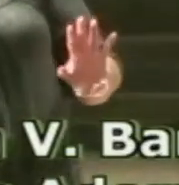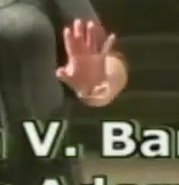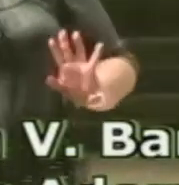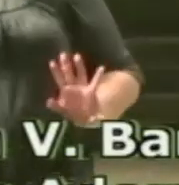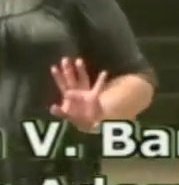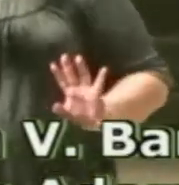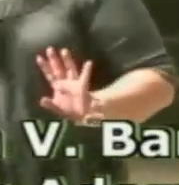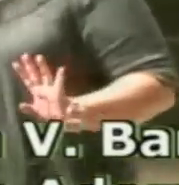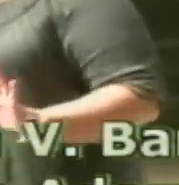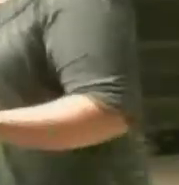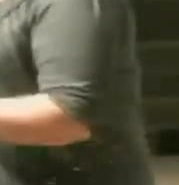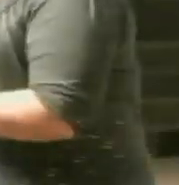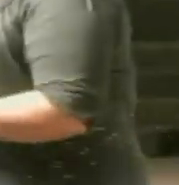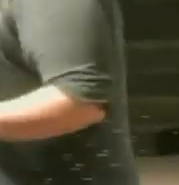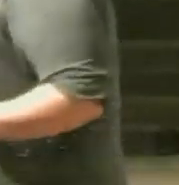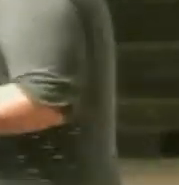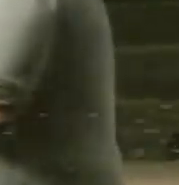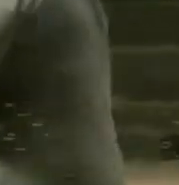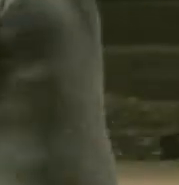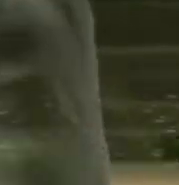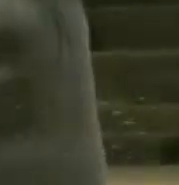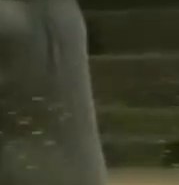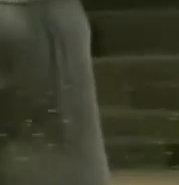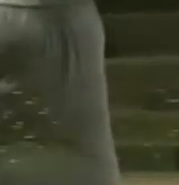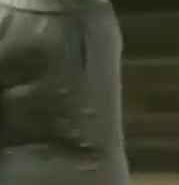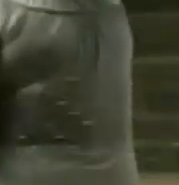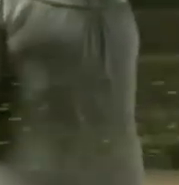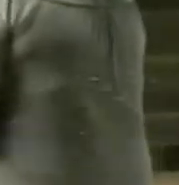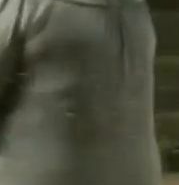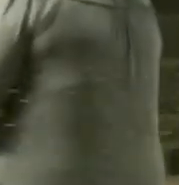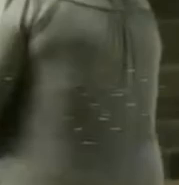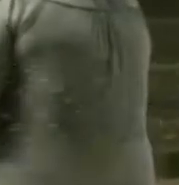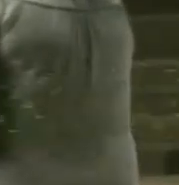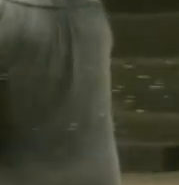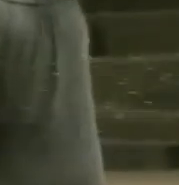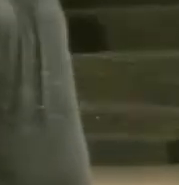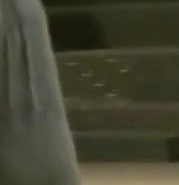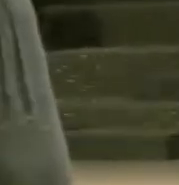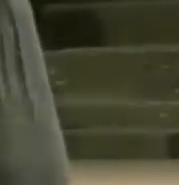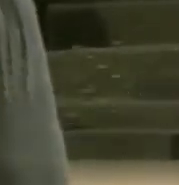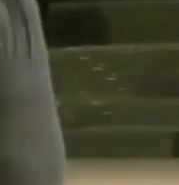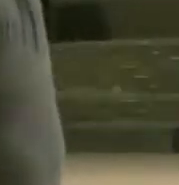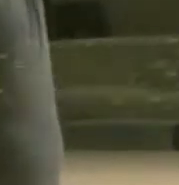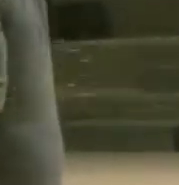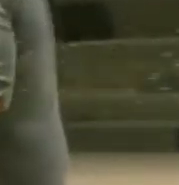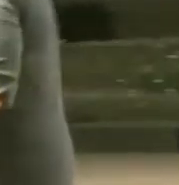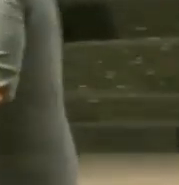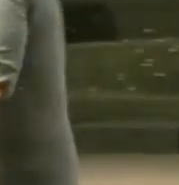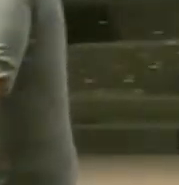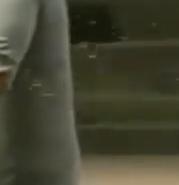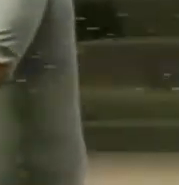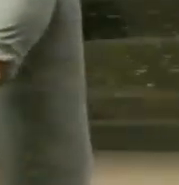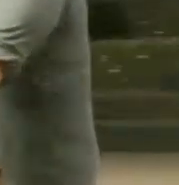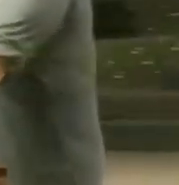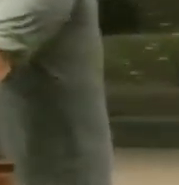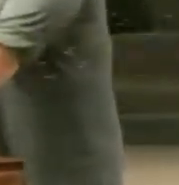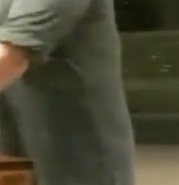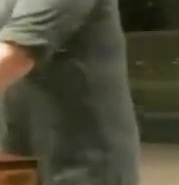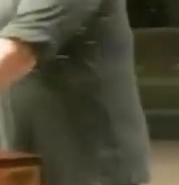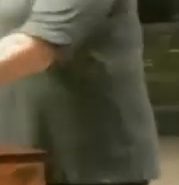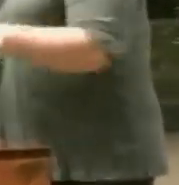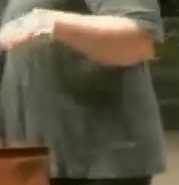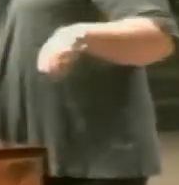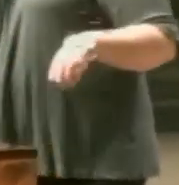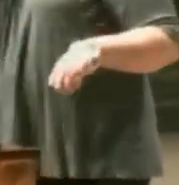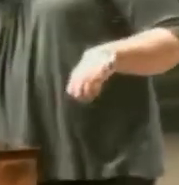sabendo que ele vai voltar. Mas está uma delícia hoje, coisa boa nós estarmos juntos aqui em adoração ao Senhor.